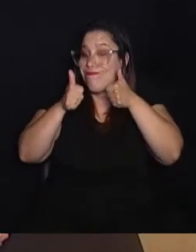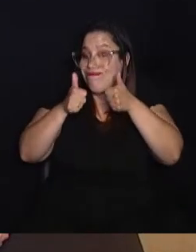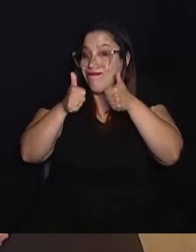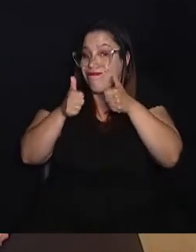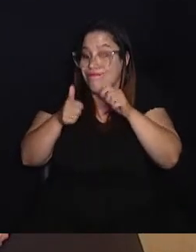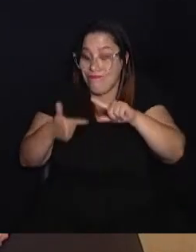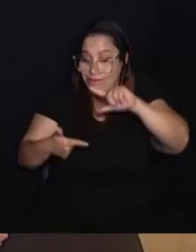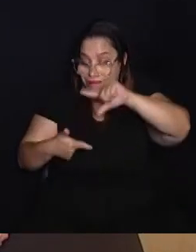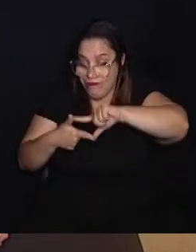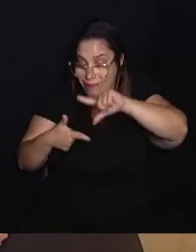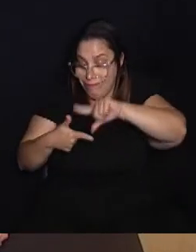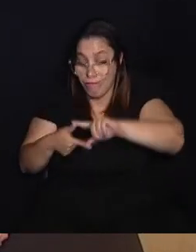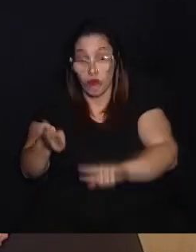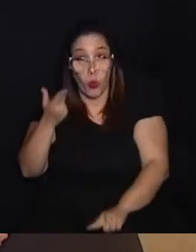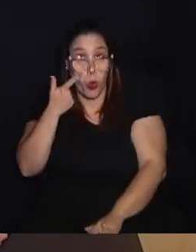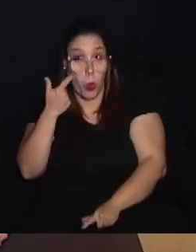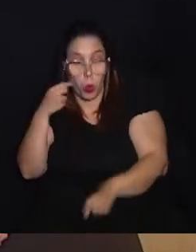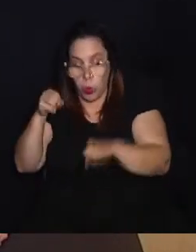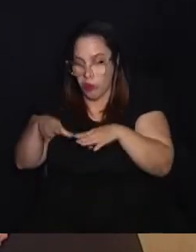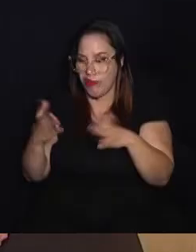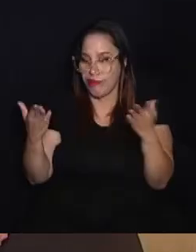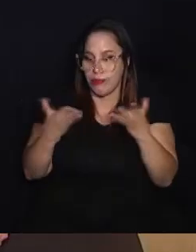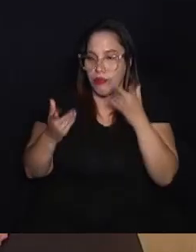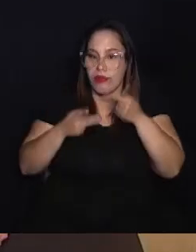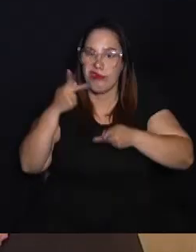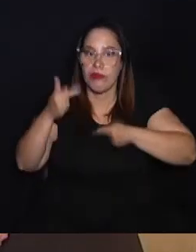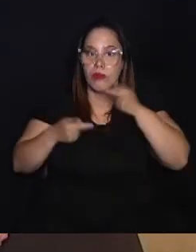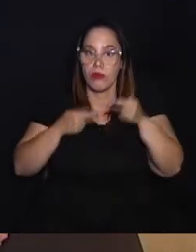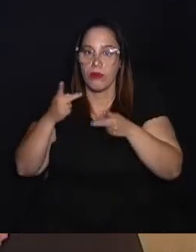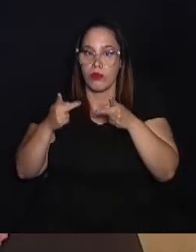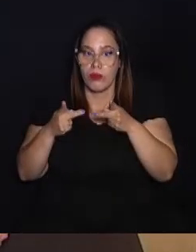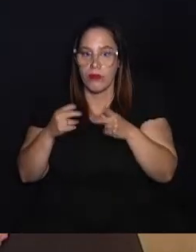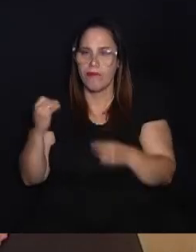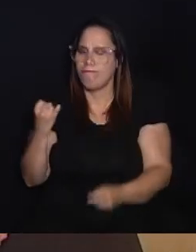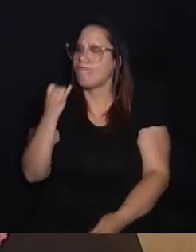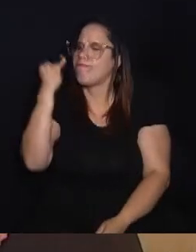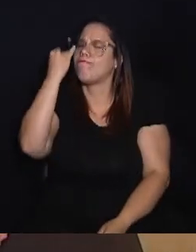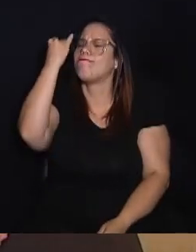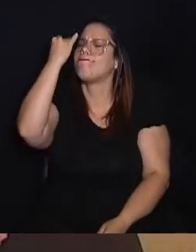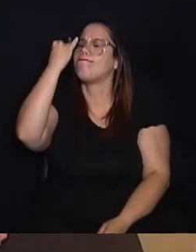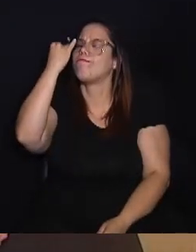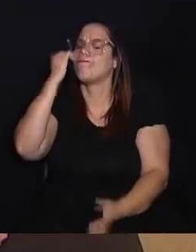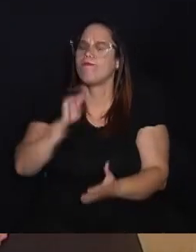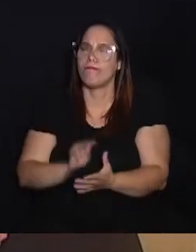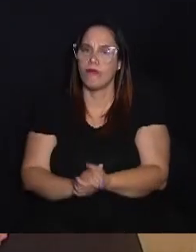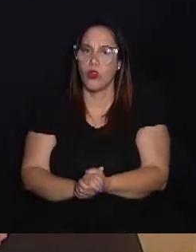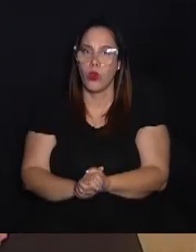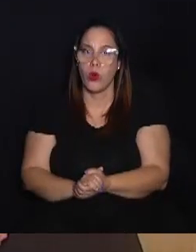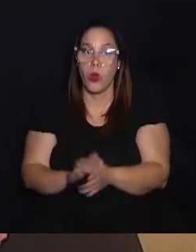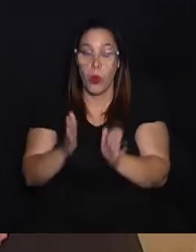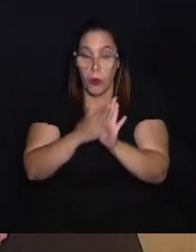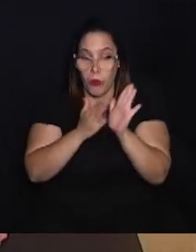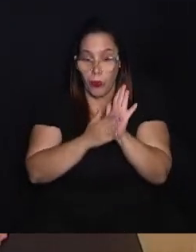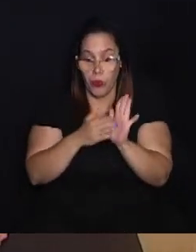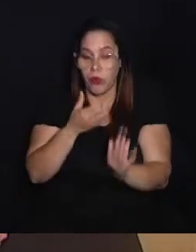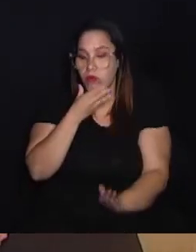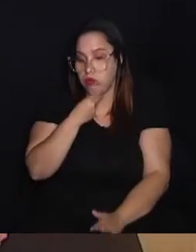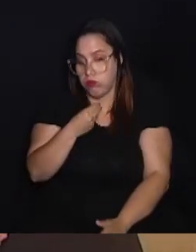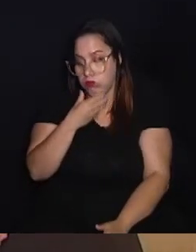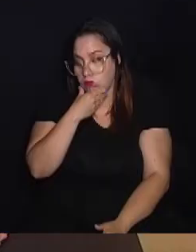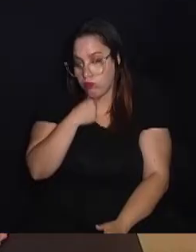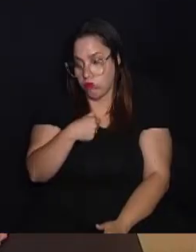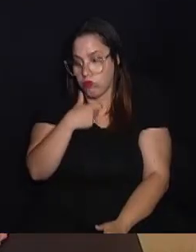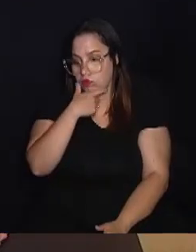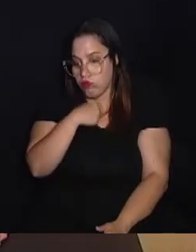isso aí, pessoal. Quadro de Olho na Educação. Hoje a gente vai falar sobre a importância do método, né?